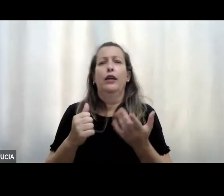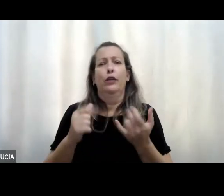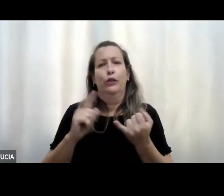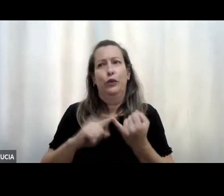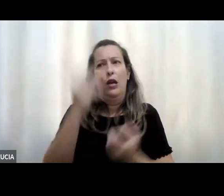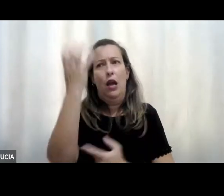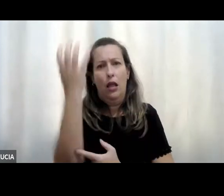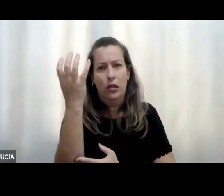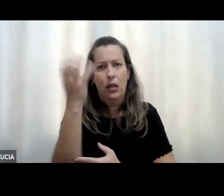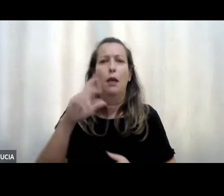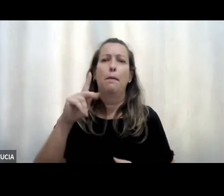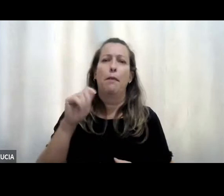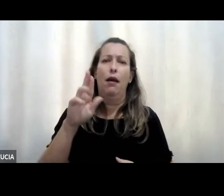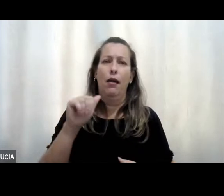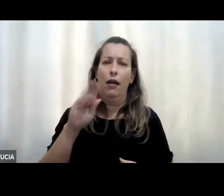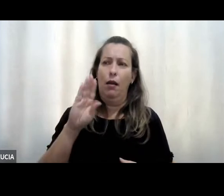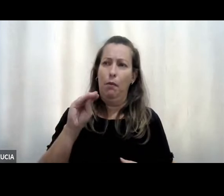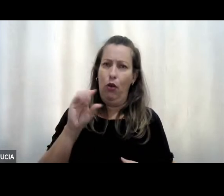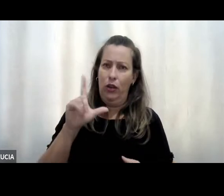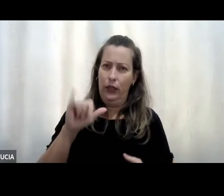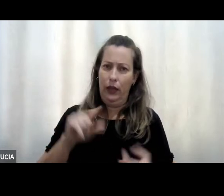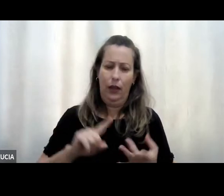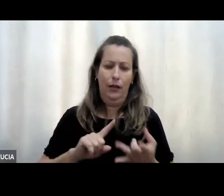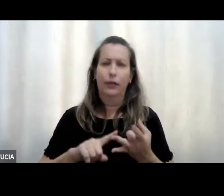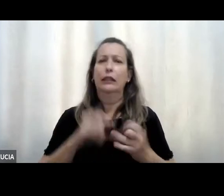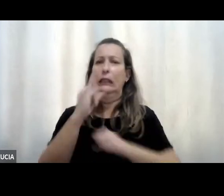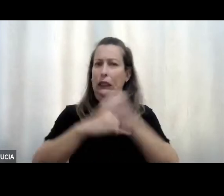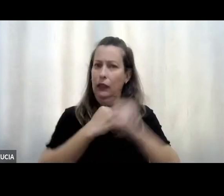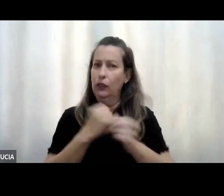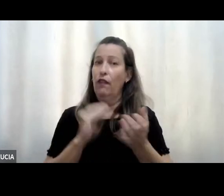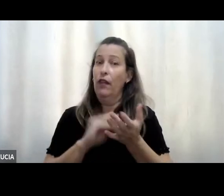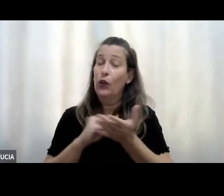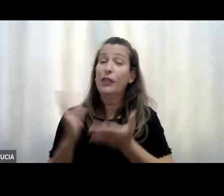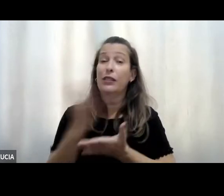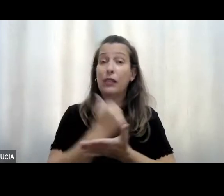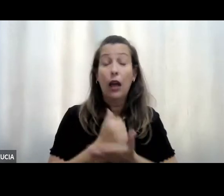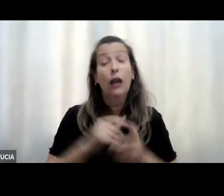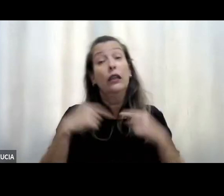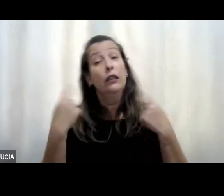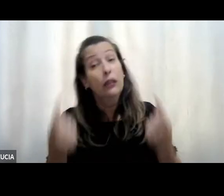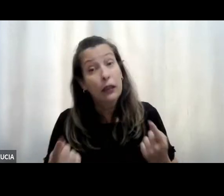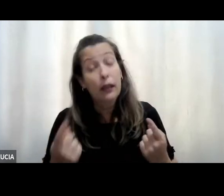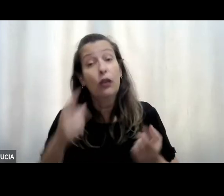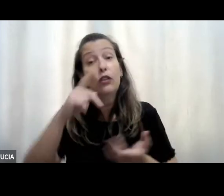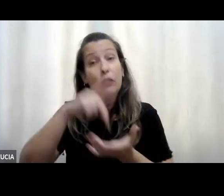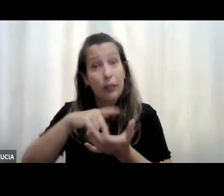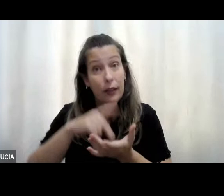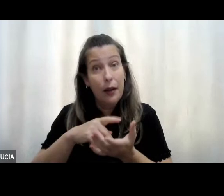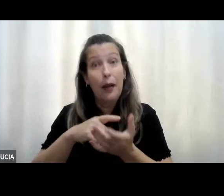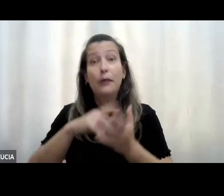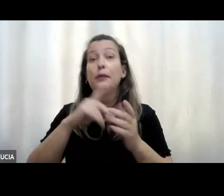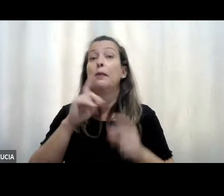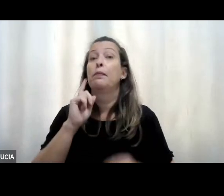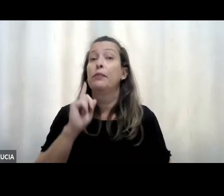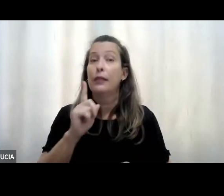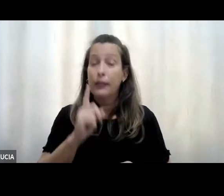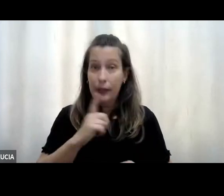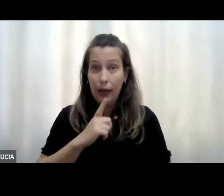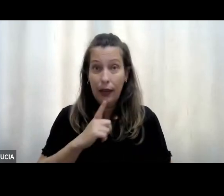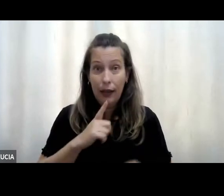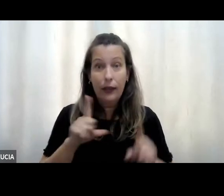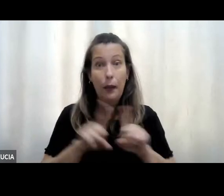antena parabólica, a internet. Então, de fato... E, gente, e tem um detalhe, mais um detalhe. A média de